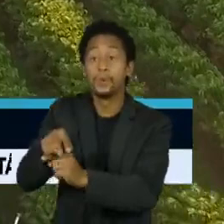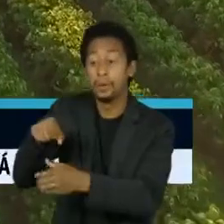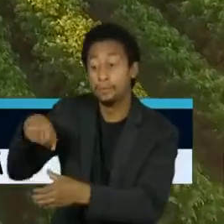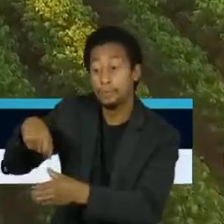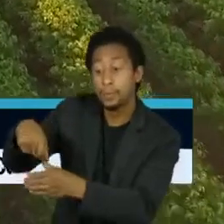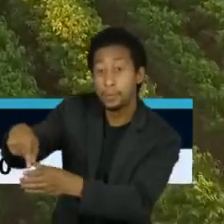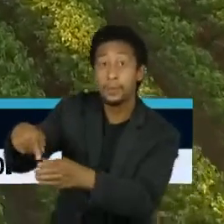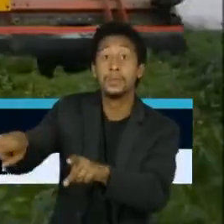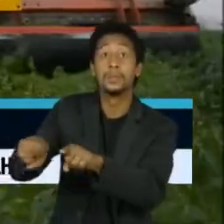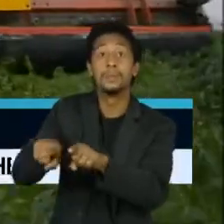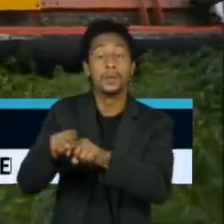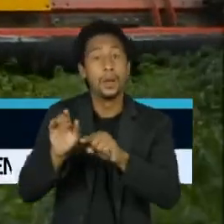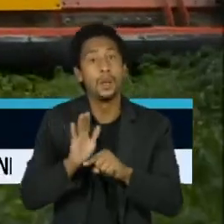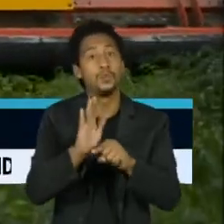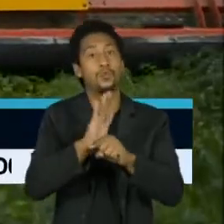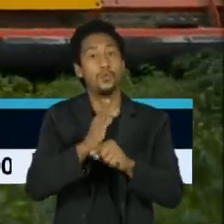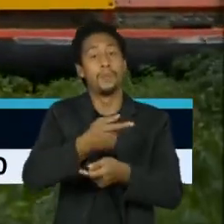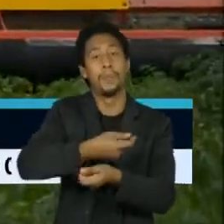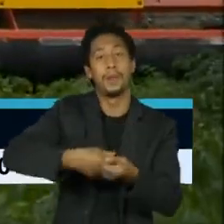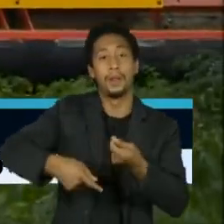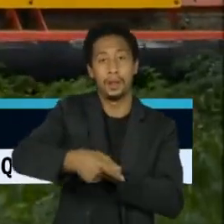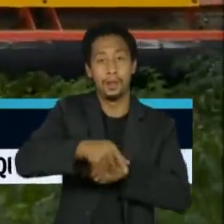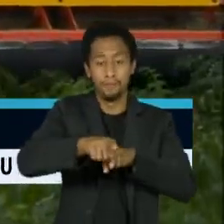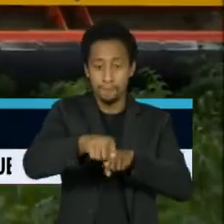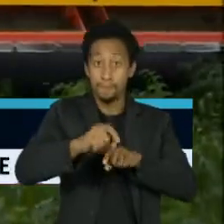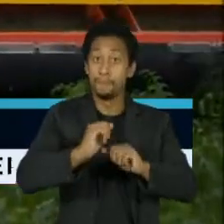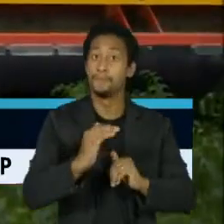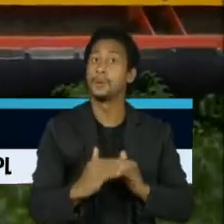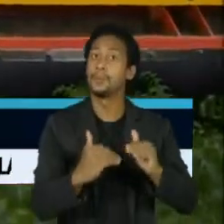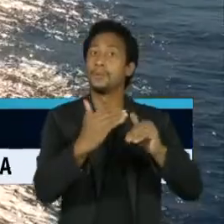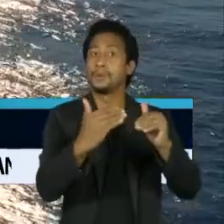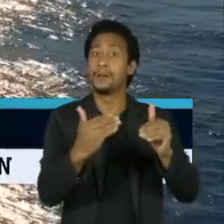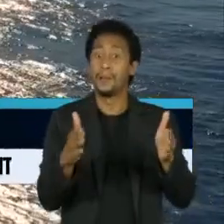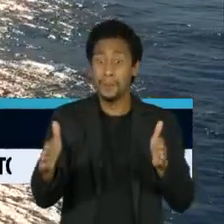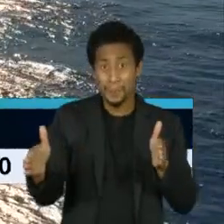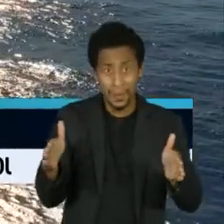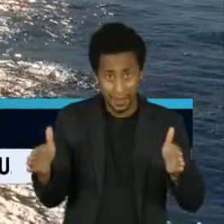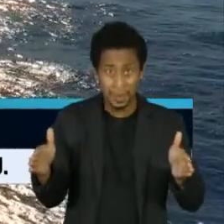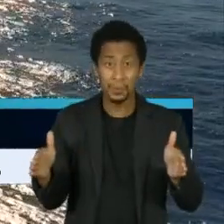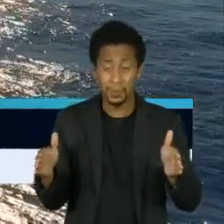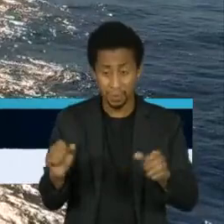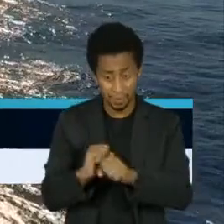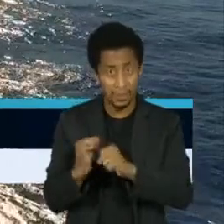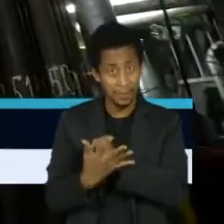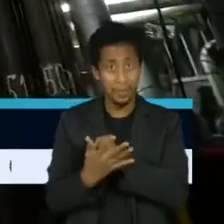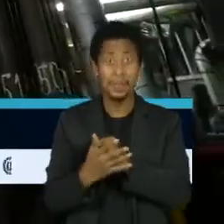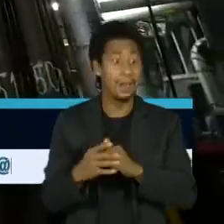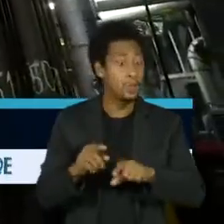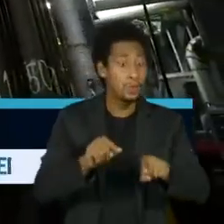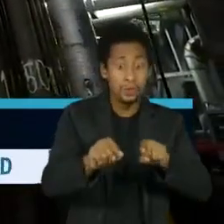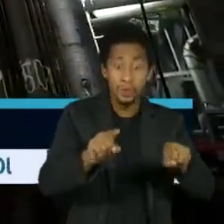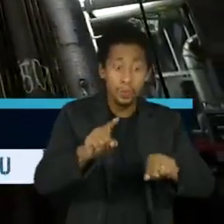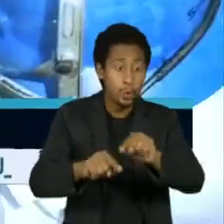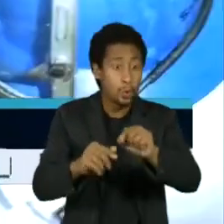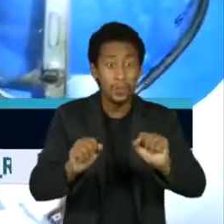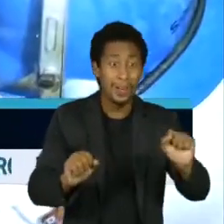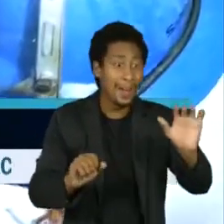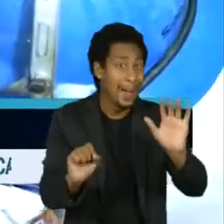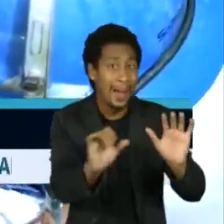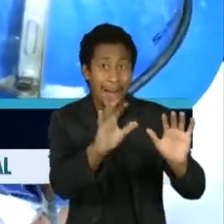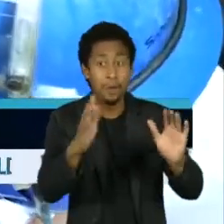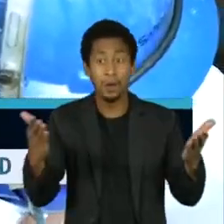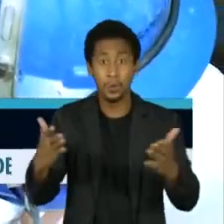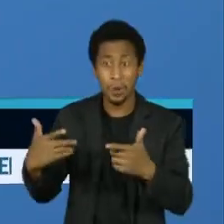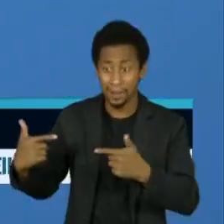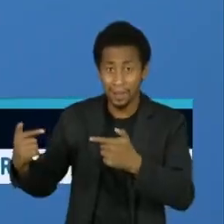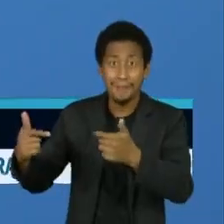do agronegócio e que já estão mais caros por conta da pandemia. A Rússia ainda é um dos principais produtores